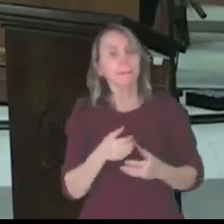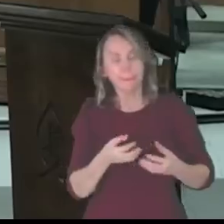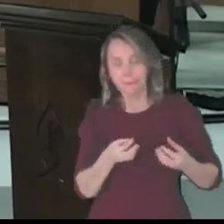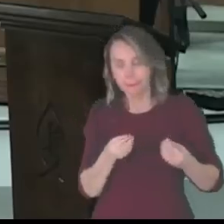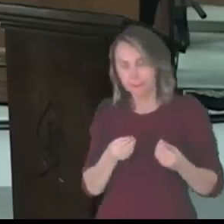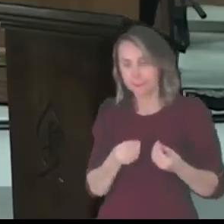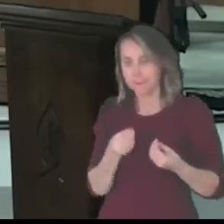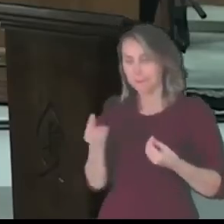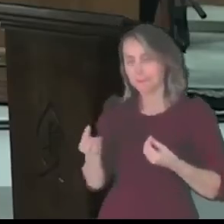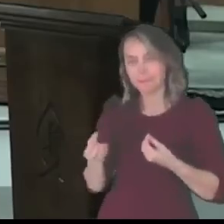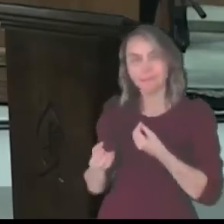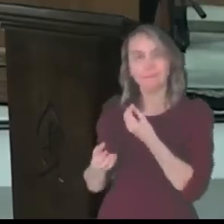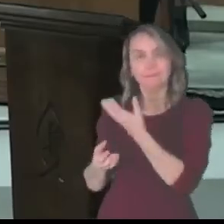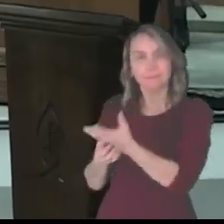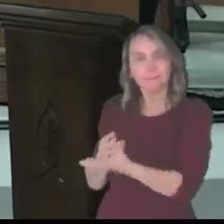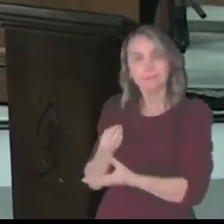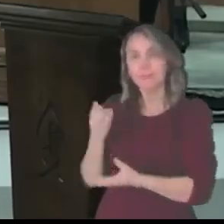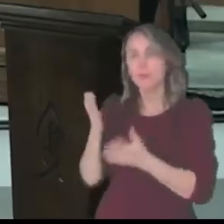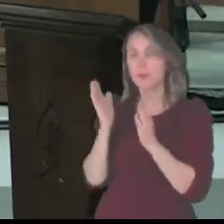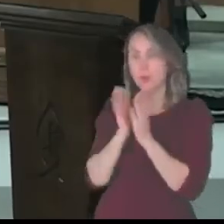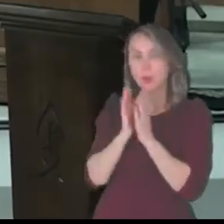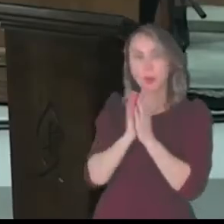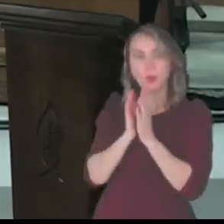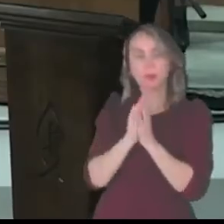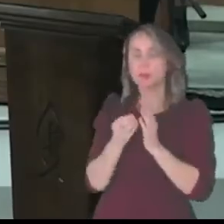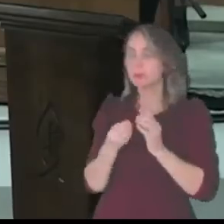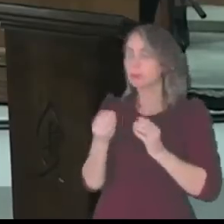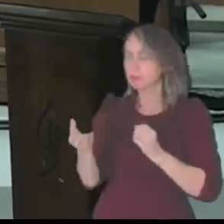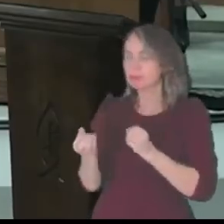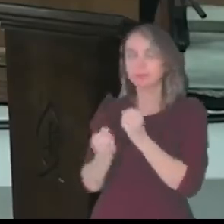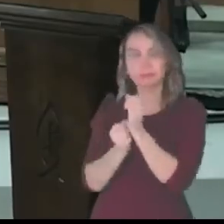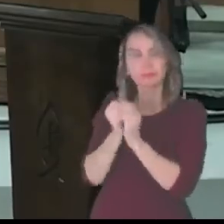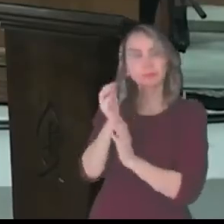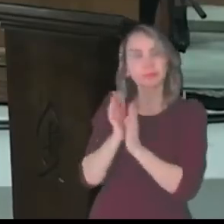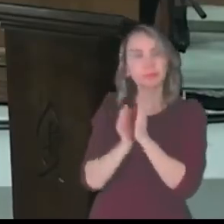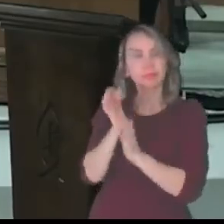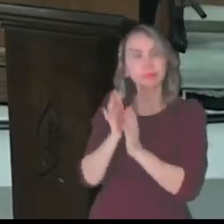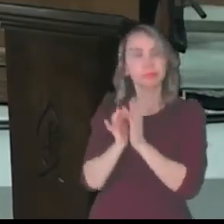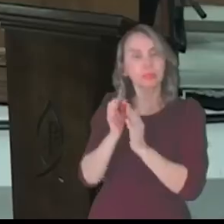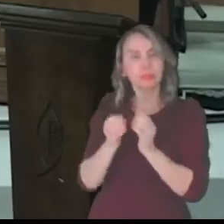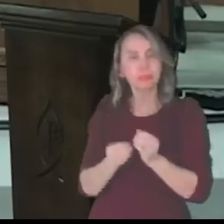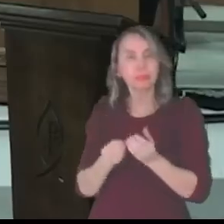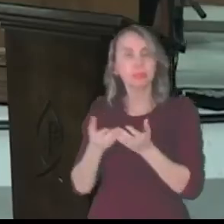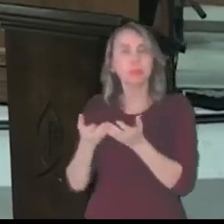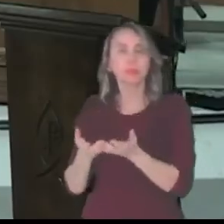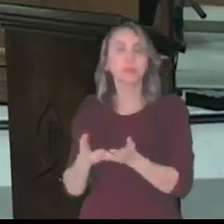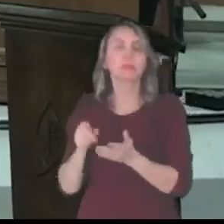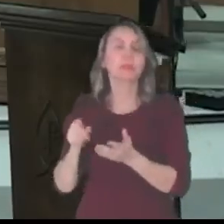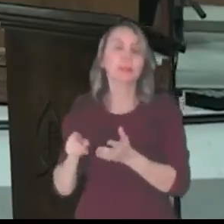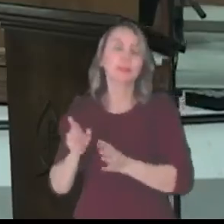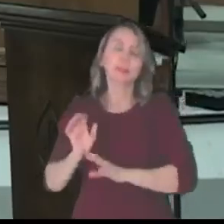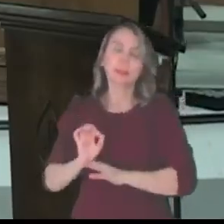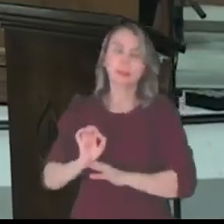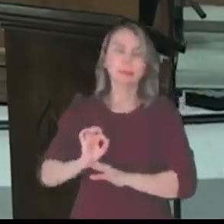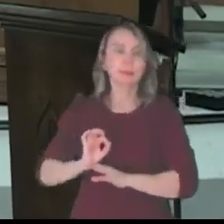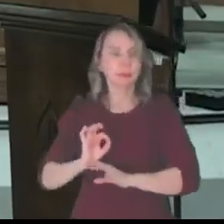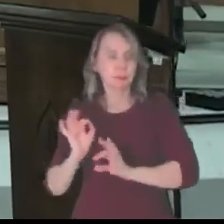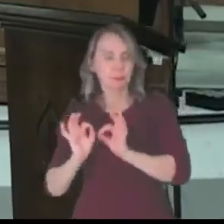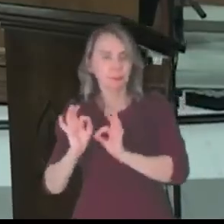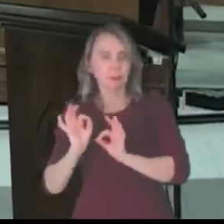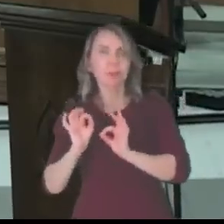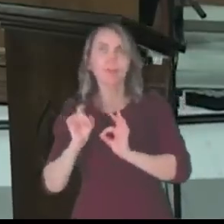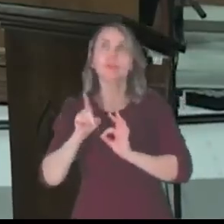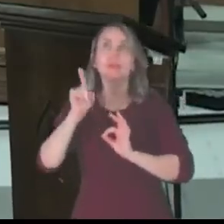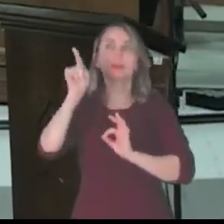de todos os santos sobre o altar de ouro que está Diante do